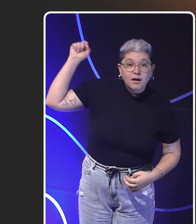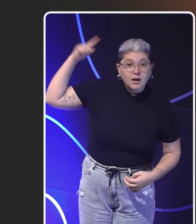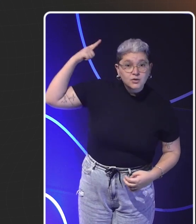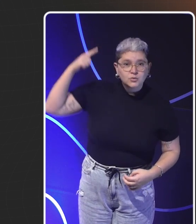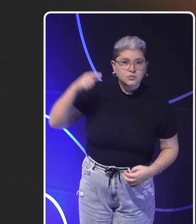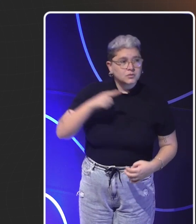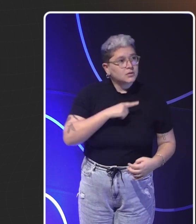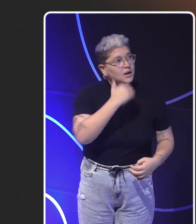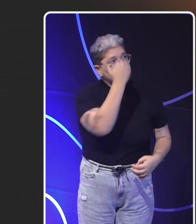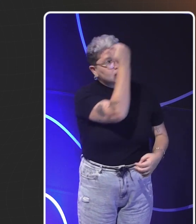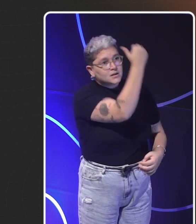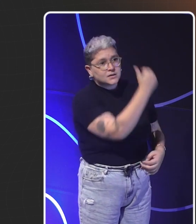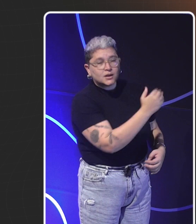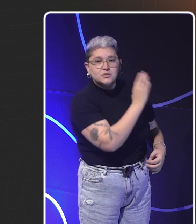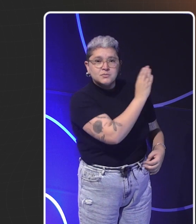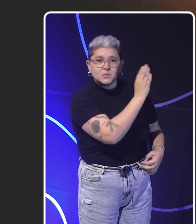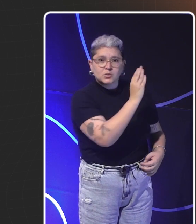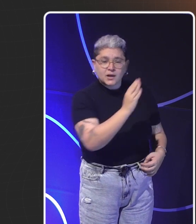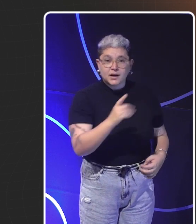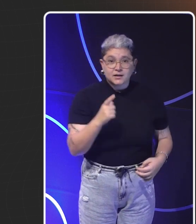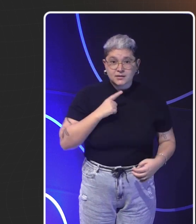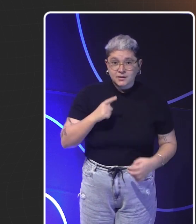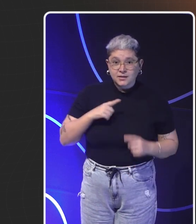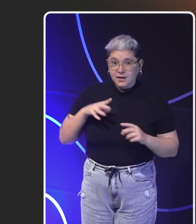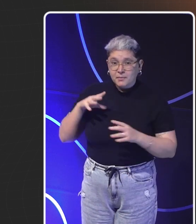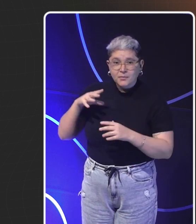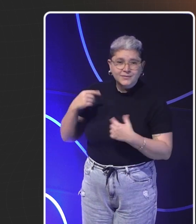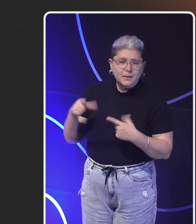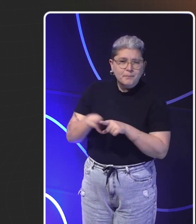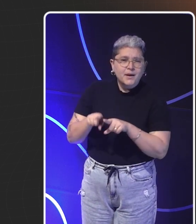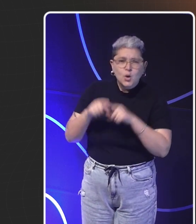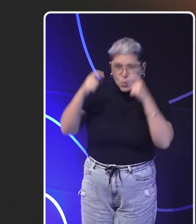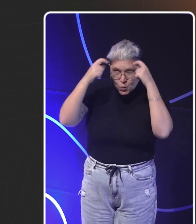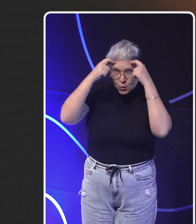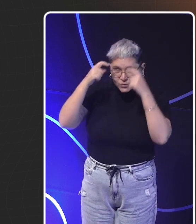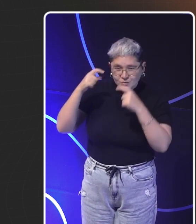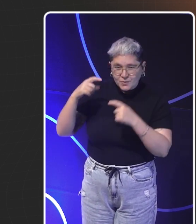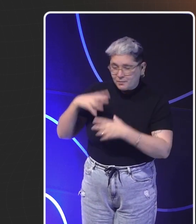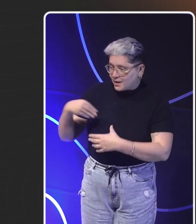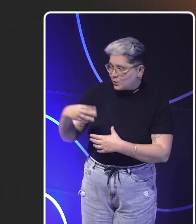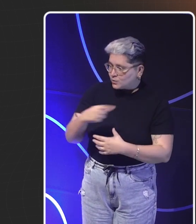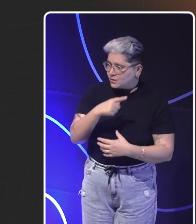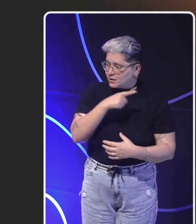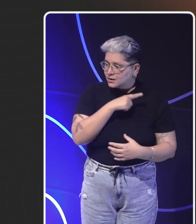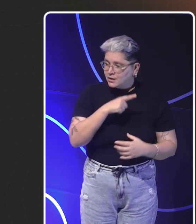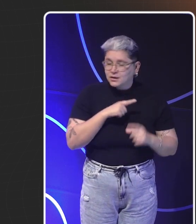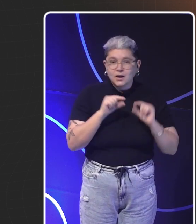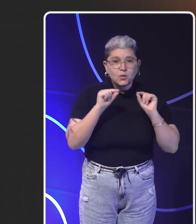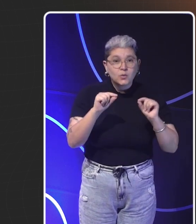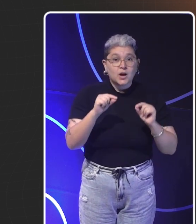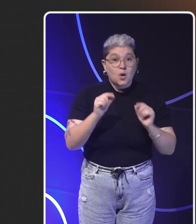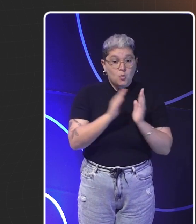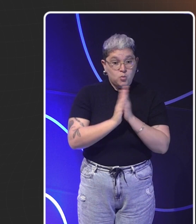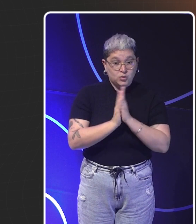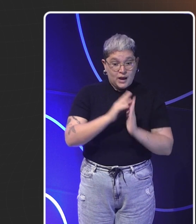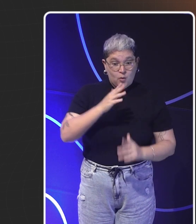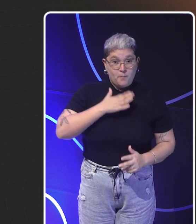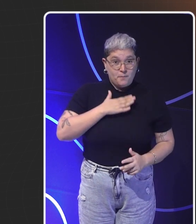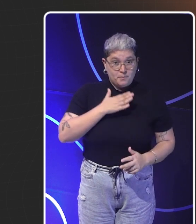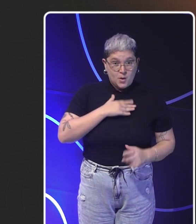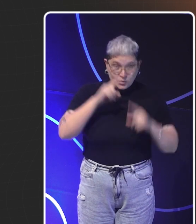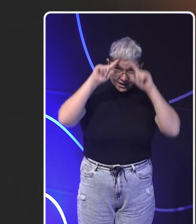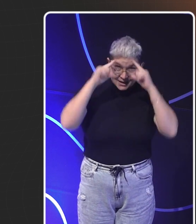minha mini biblioteca e aqui em cima minhas pelúcias. Um boneco meu com trancinha e a minha